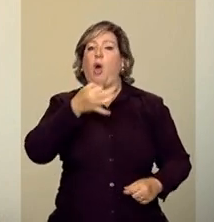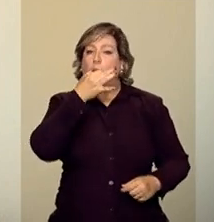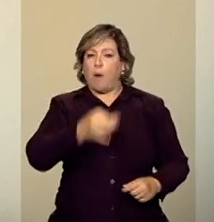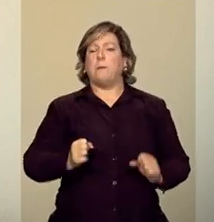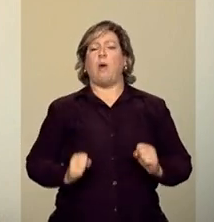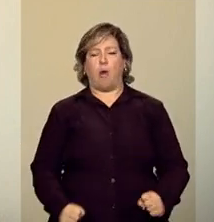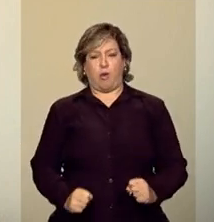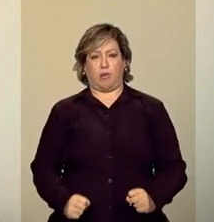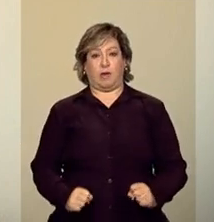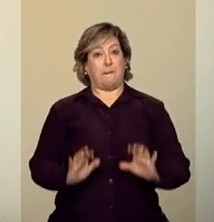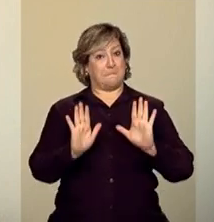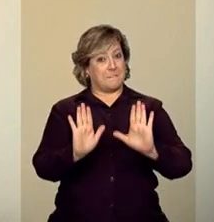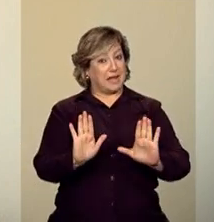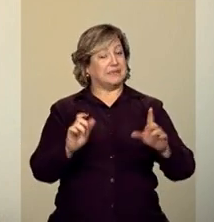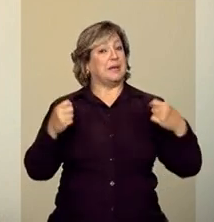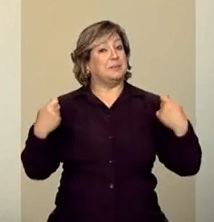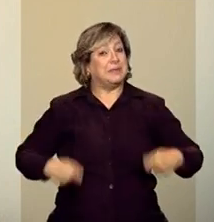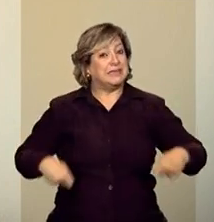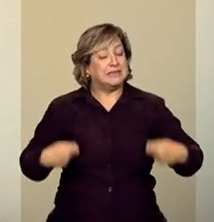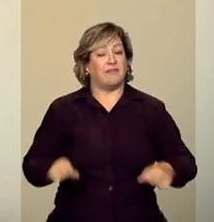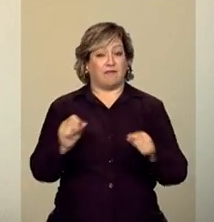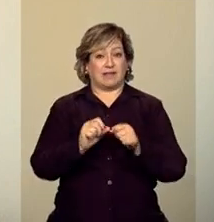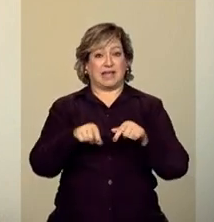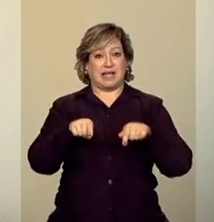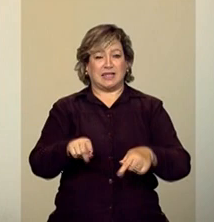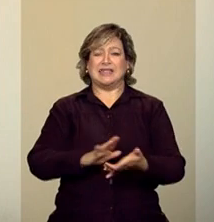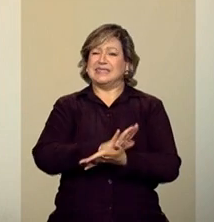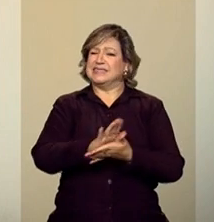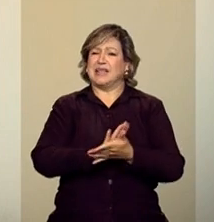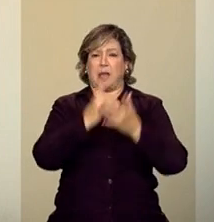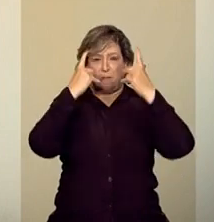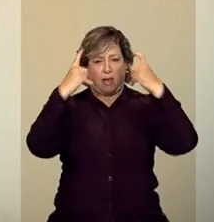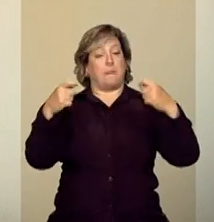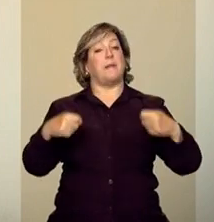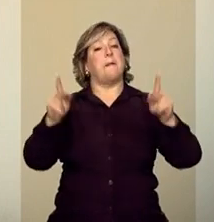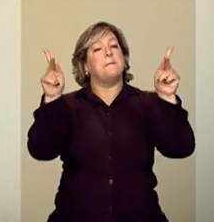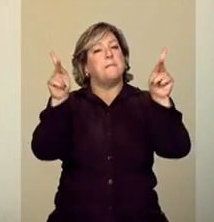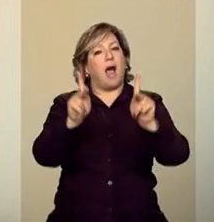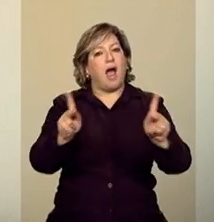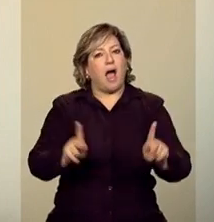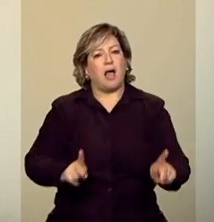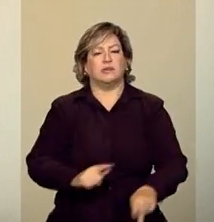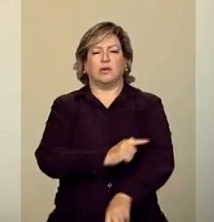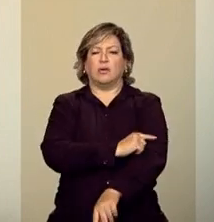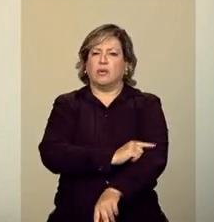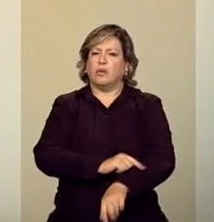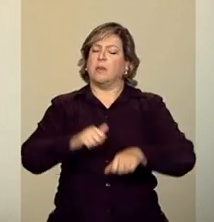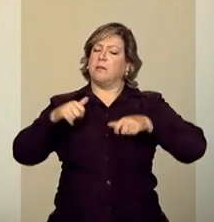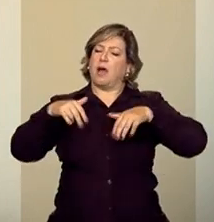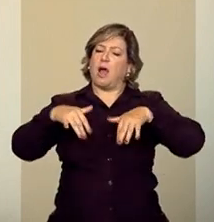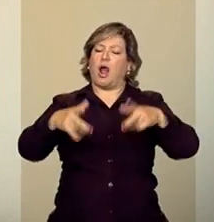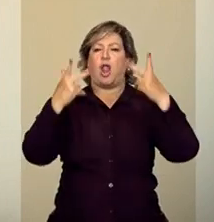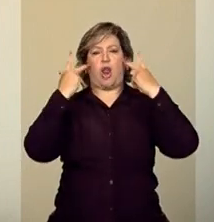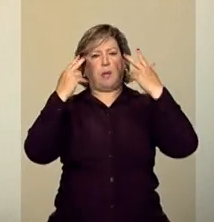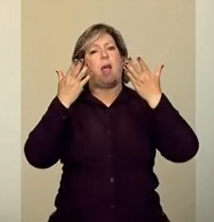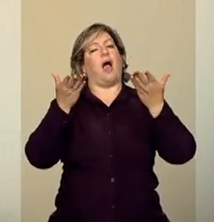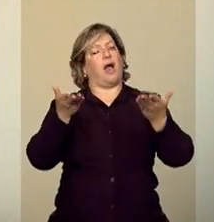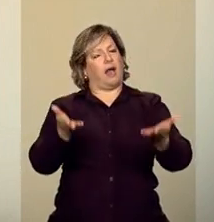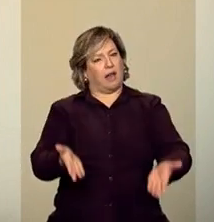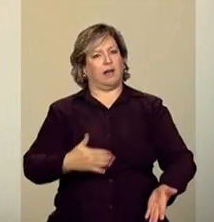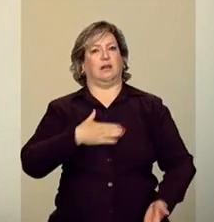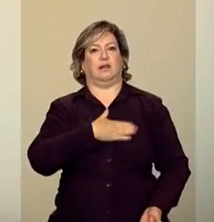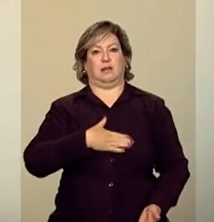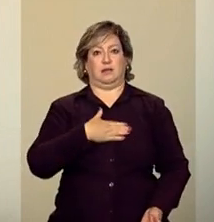propostas. Mas precisam fazer isso de forma pacífica e ordeira. O governo e a